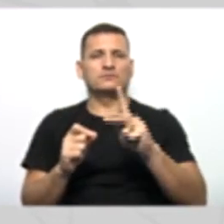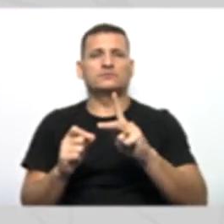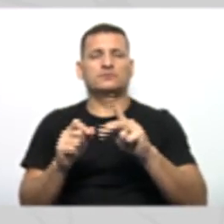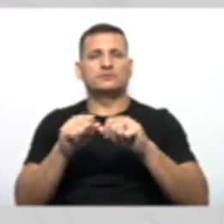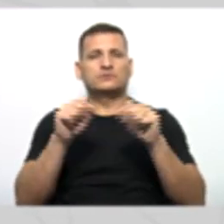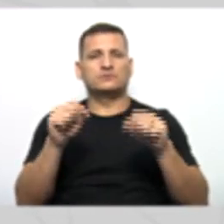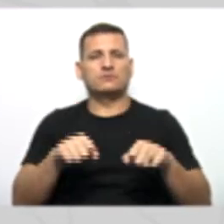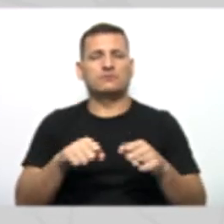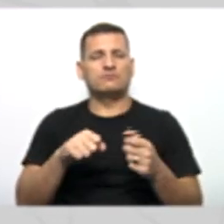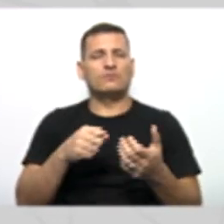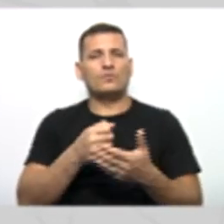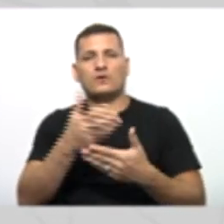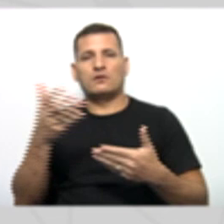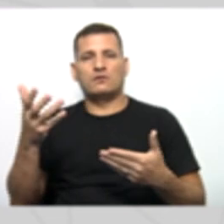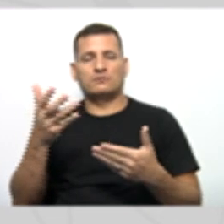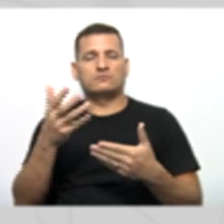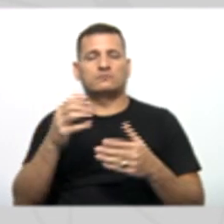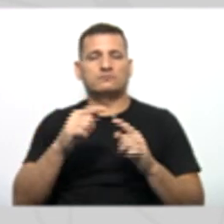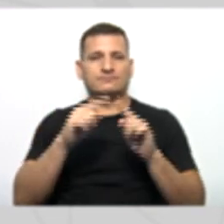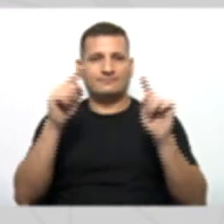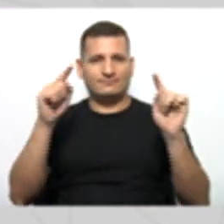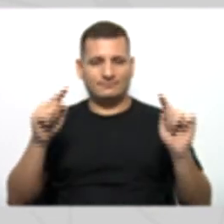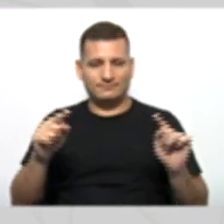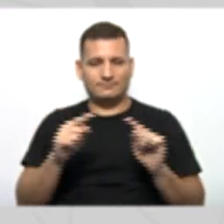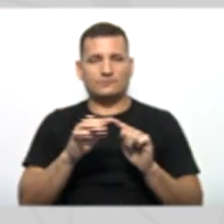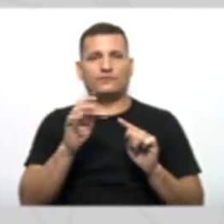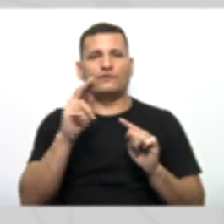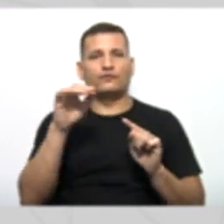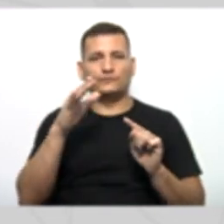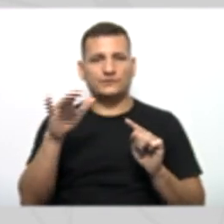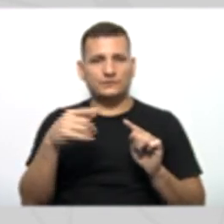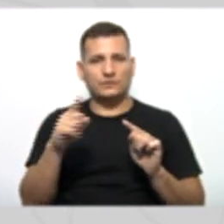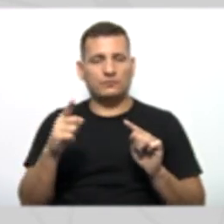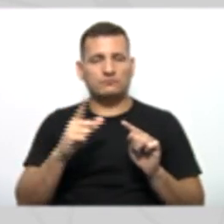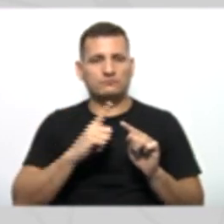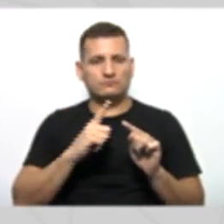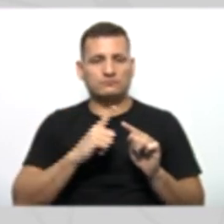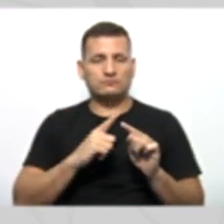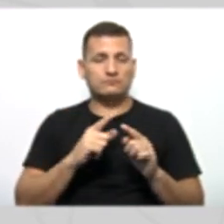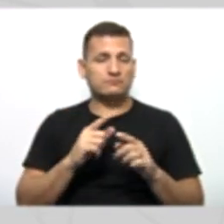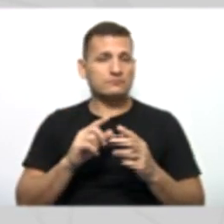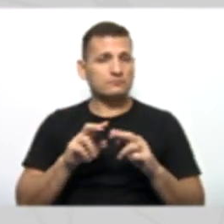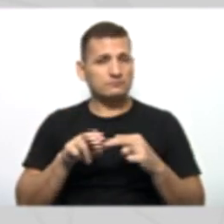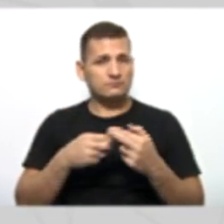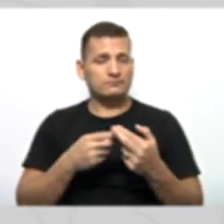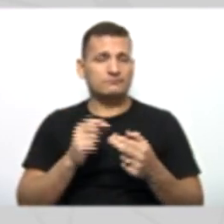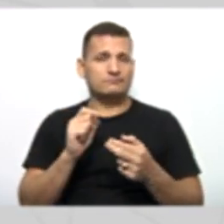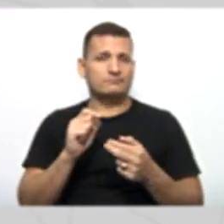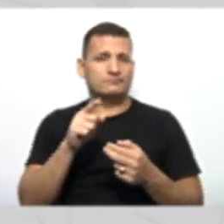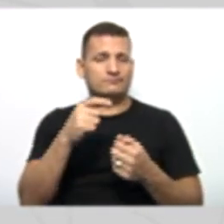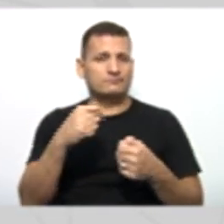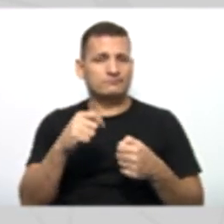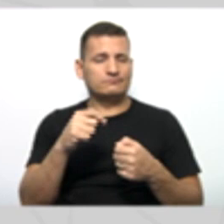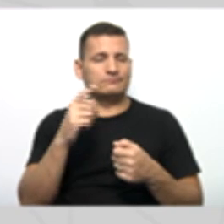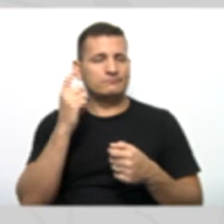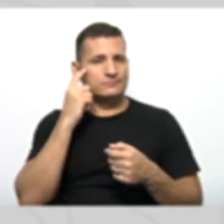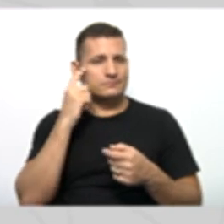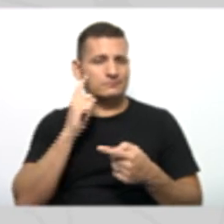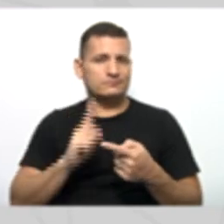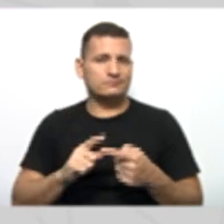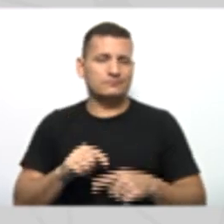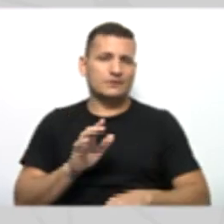isso, a gente chama a atenção do tempo que você vai destinar, na quantidade